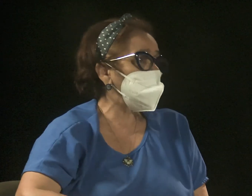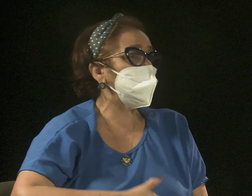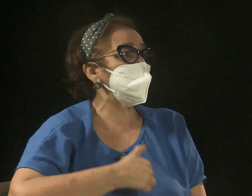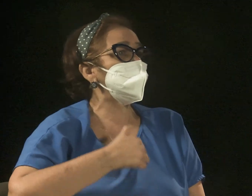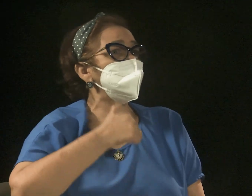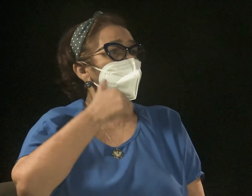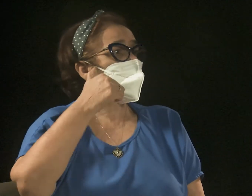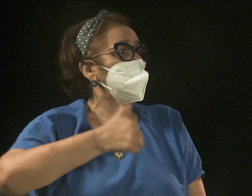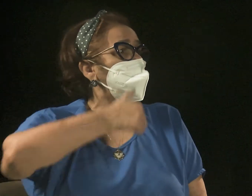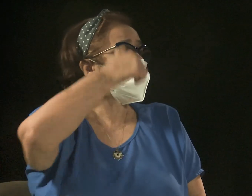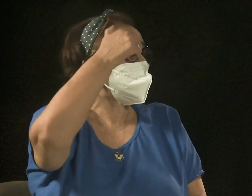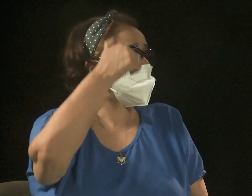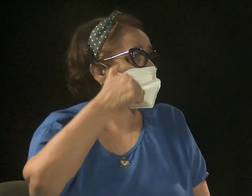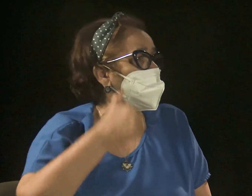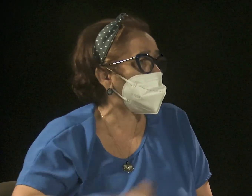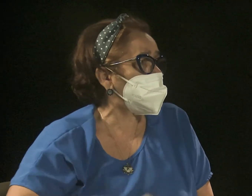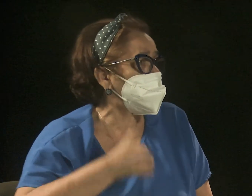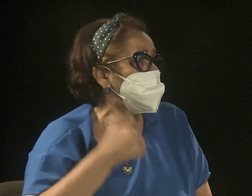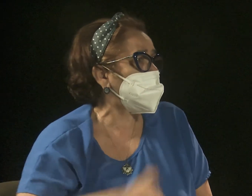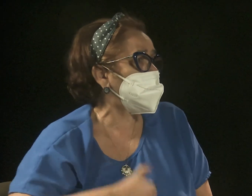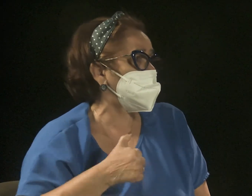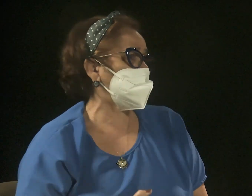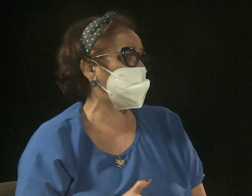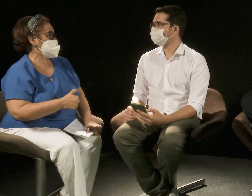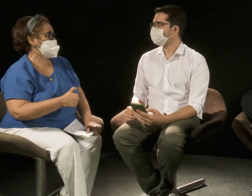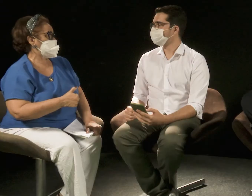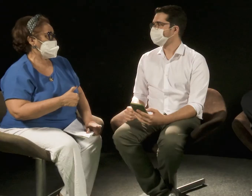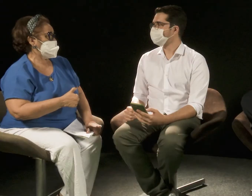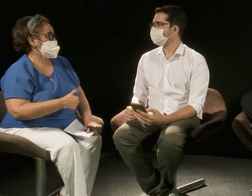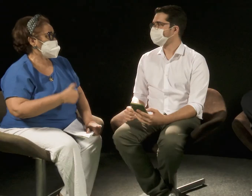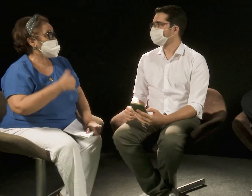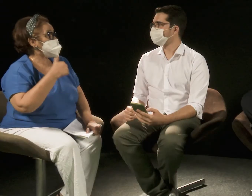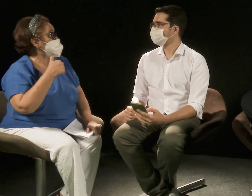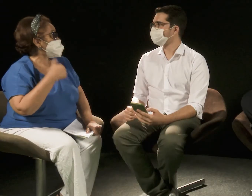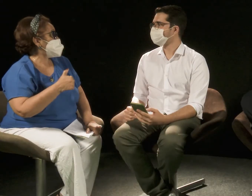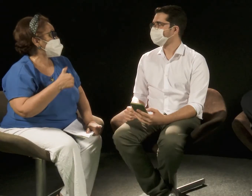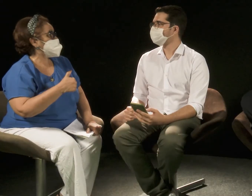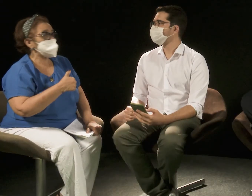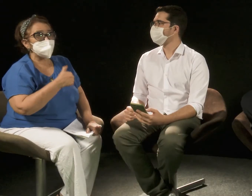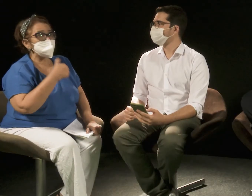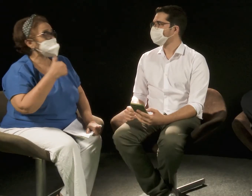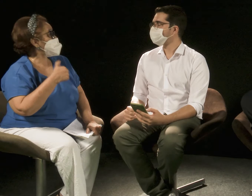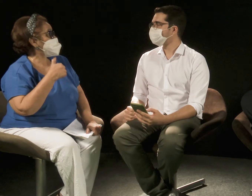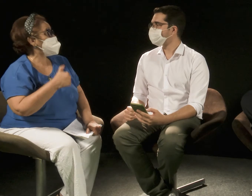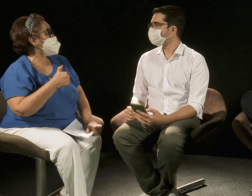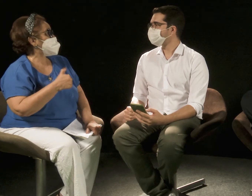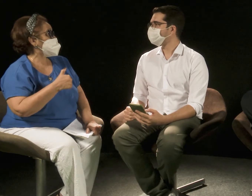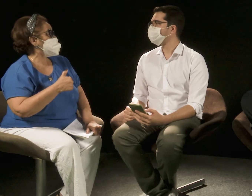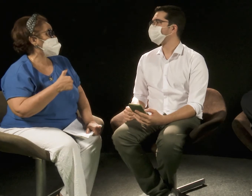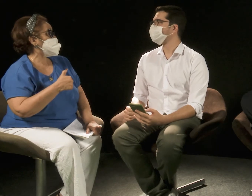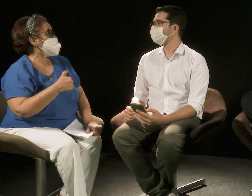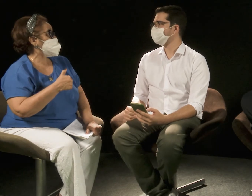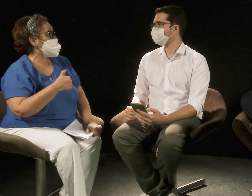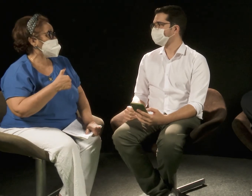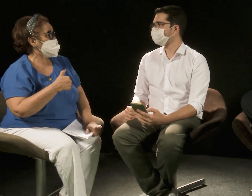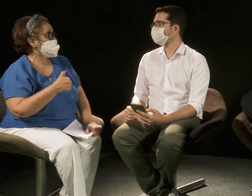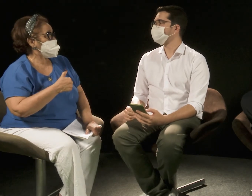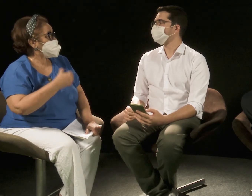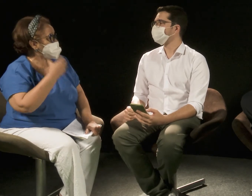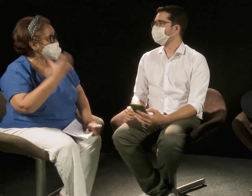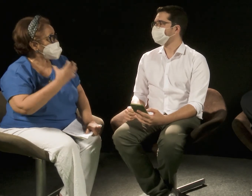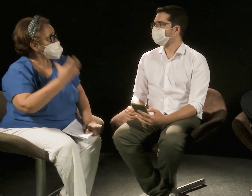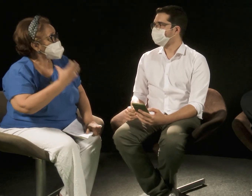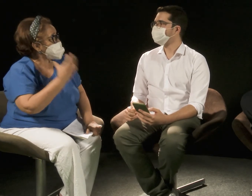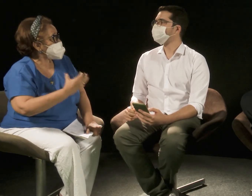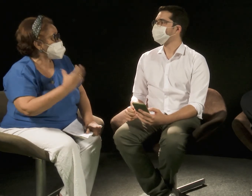trabalhar as mudanças e, sobretudo, o respeito e o direito que ela tem. As meninas precisam de um tratamento da escola,